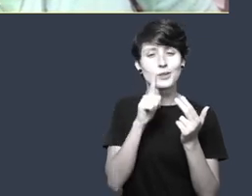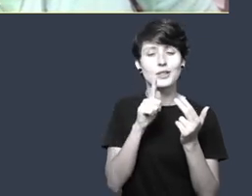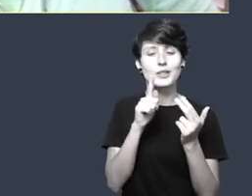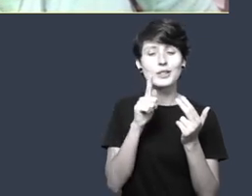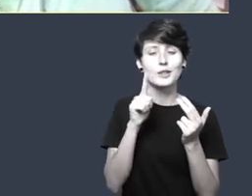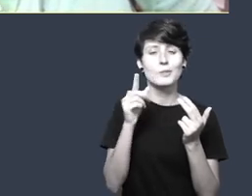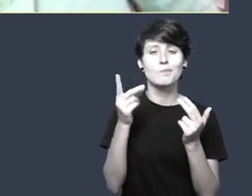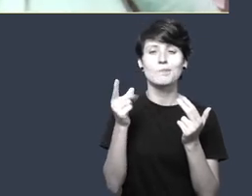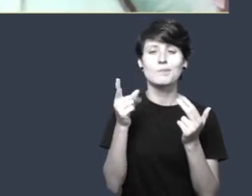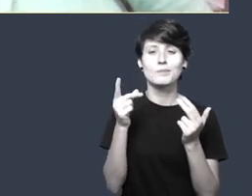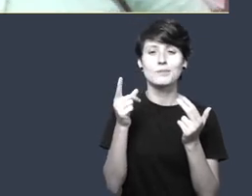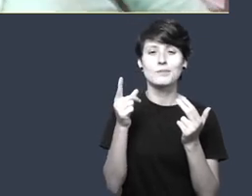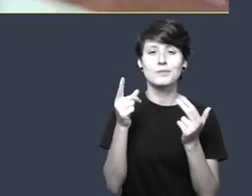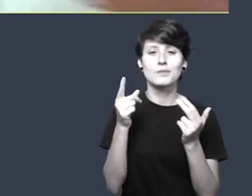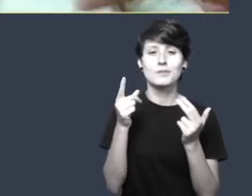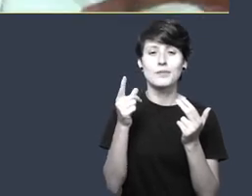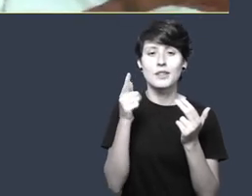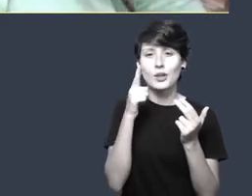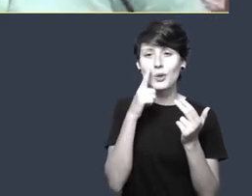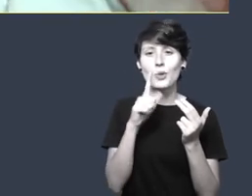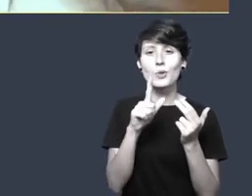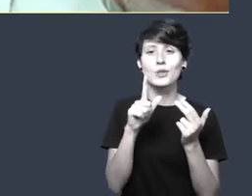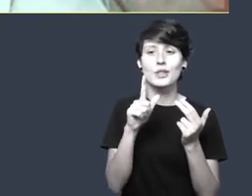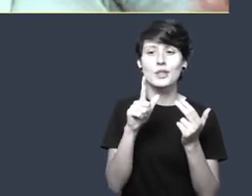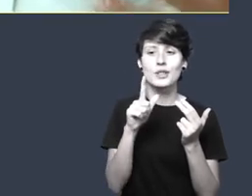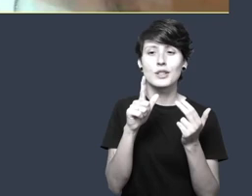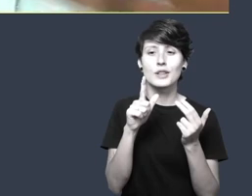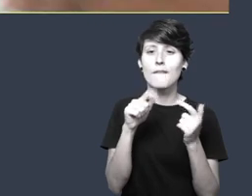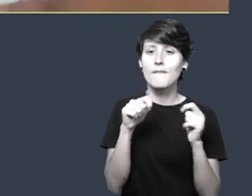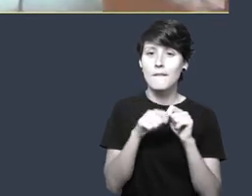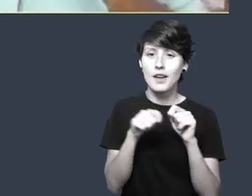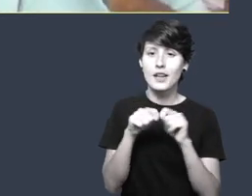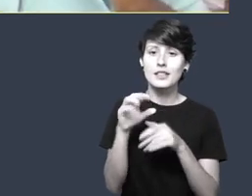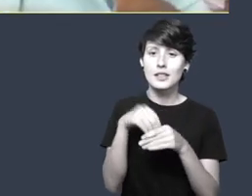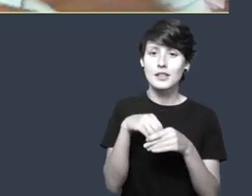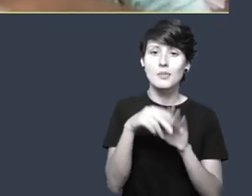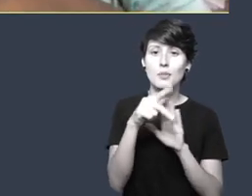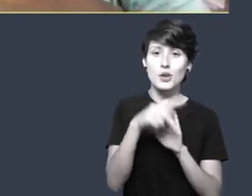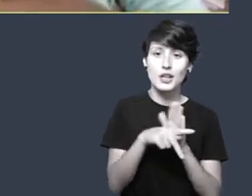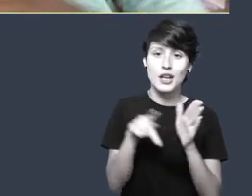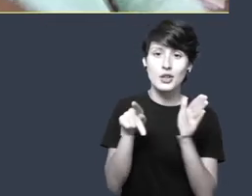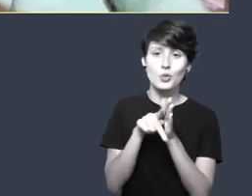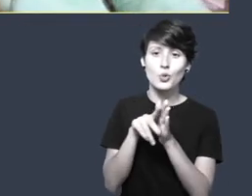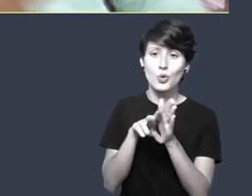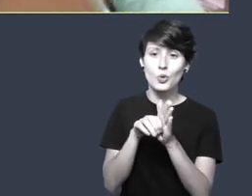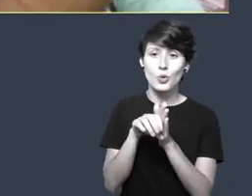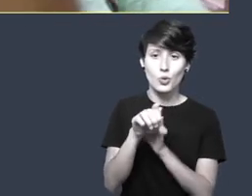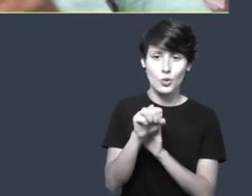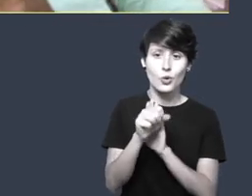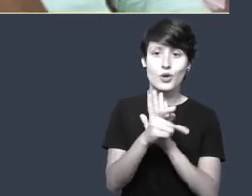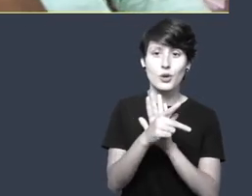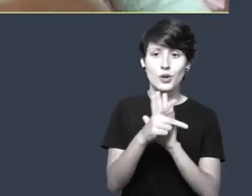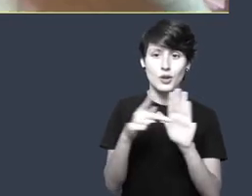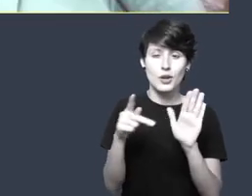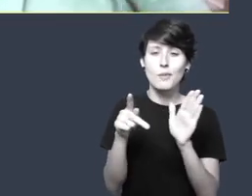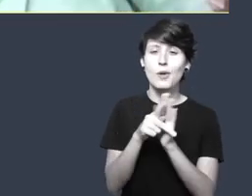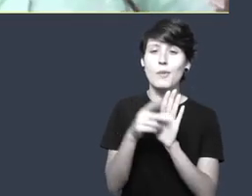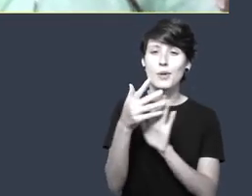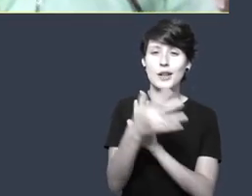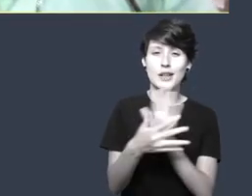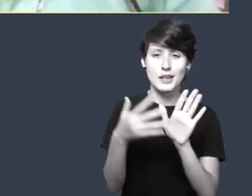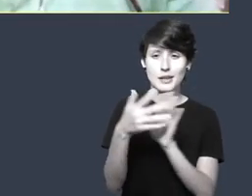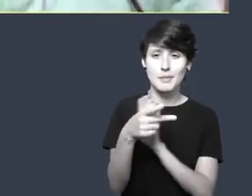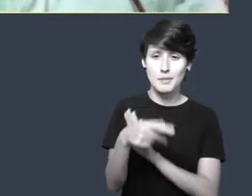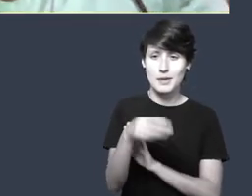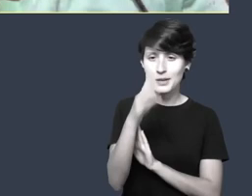um. Uma, um eles tão, fazem parte de um projeto da Google que é um aplicativo para Libras brasileiro,